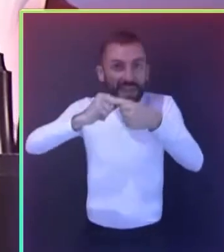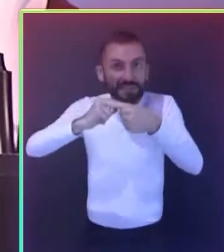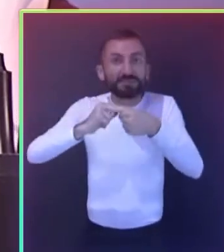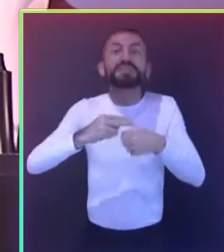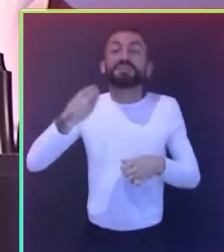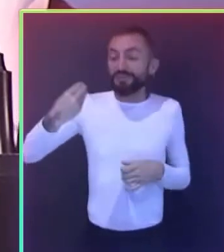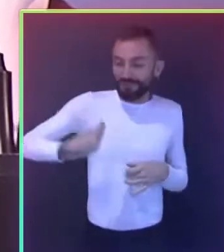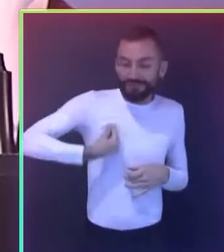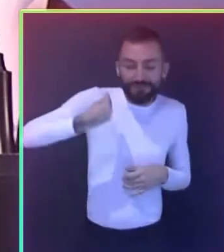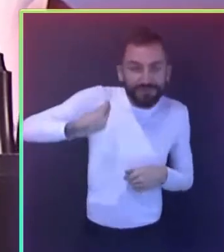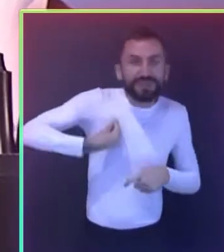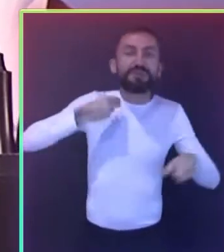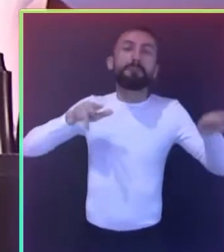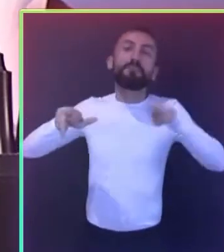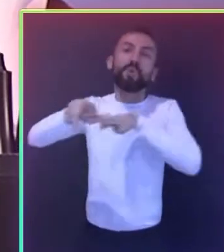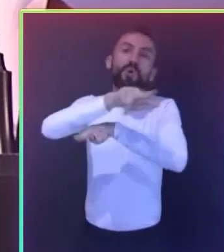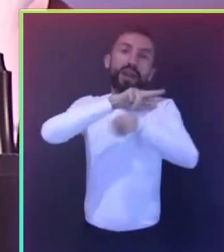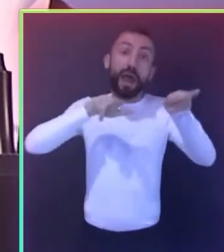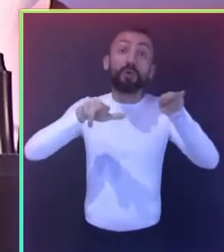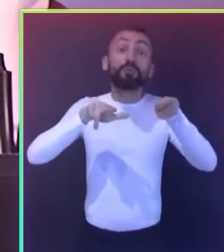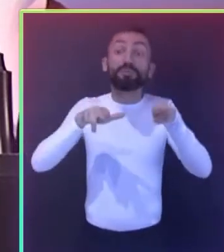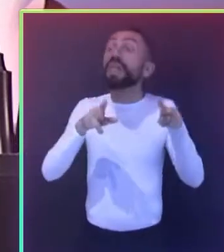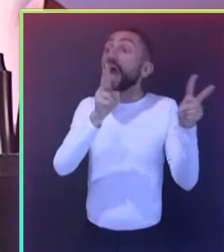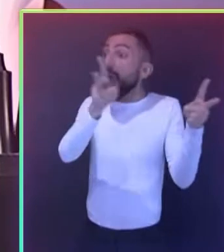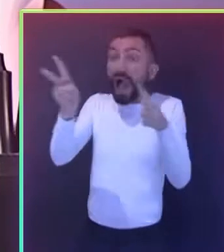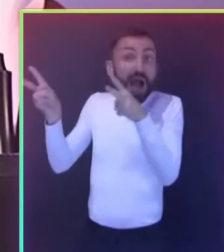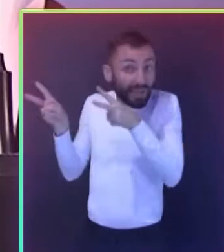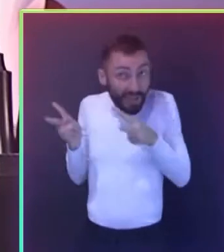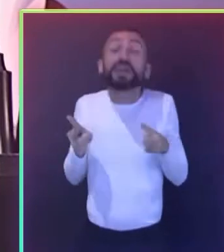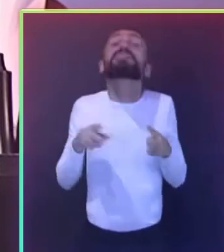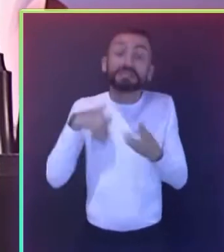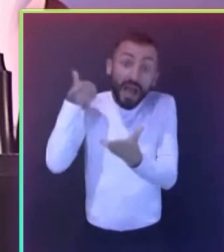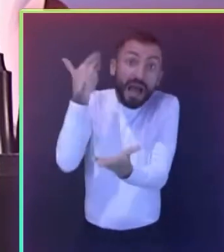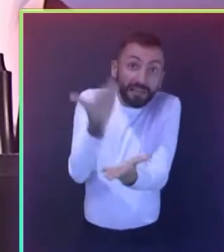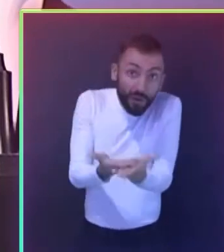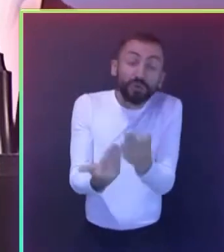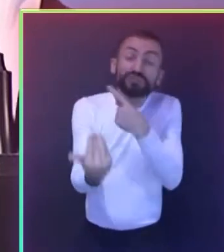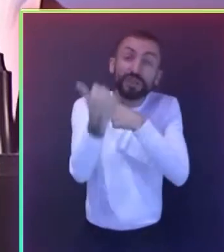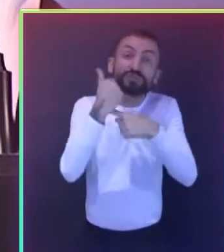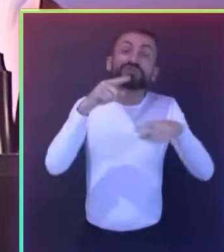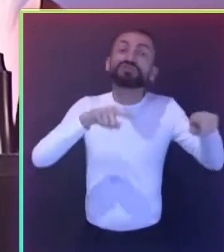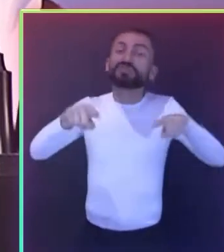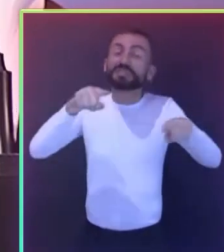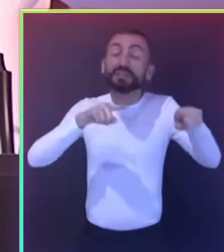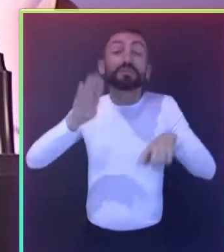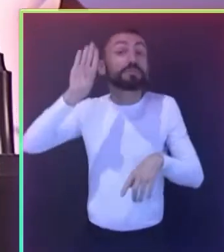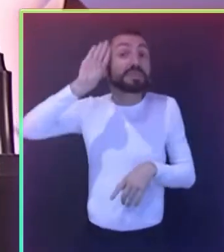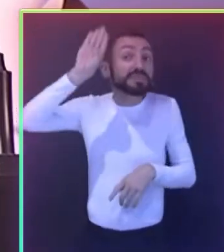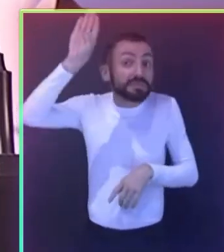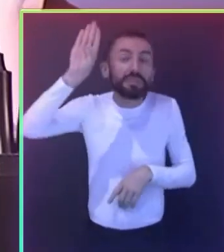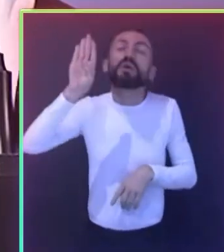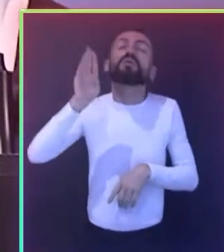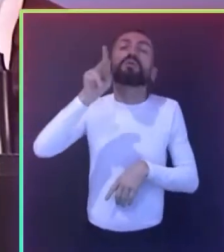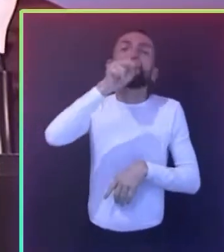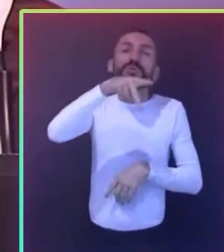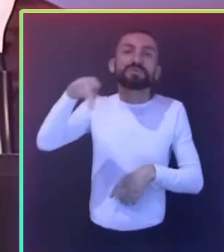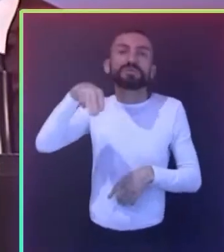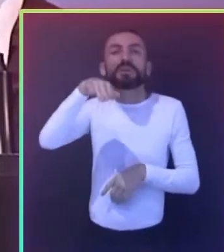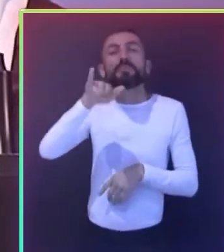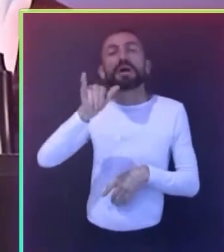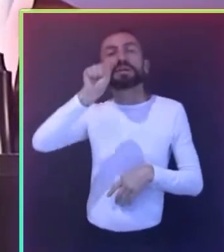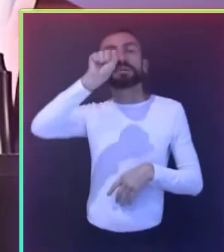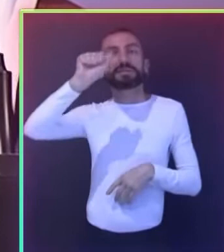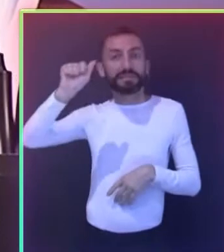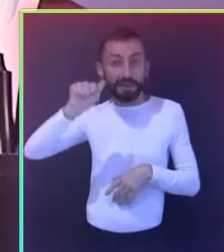plural aqueles que continuaram com a gente nessa trajetória na gestão da Unesp em particular a professora